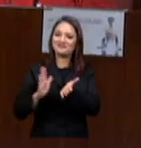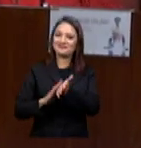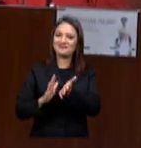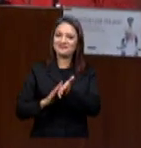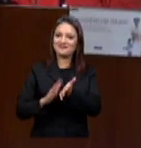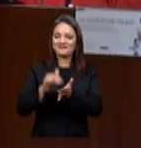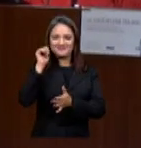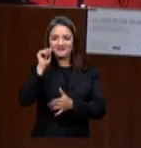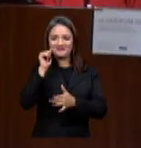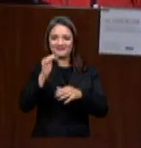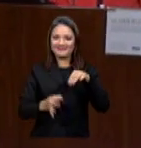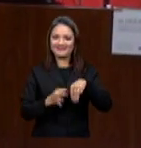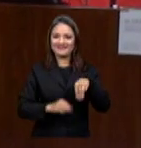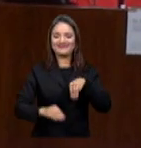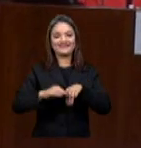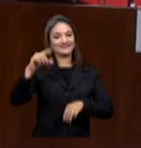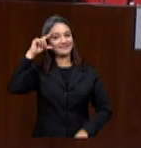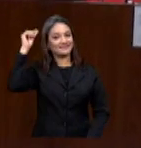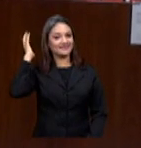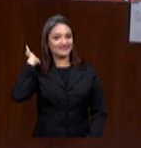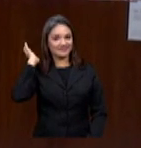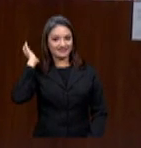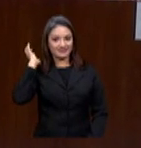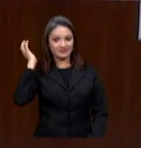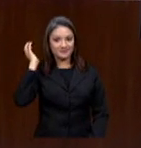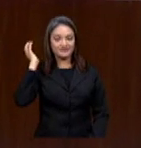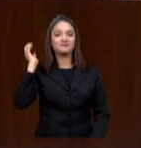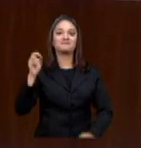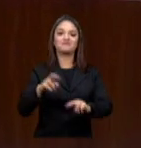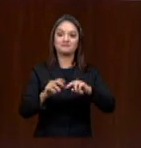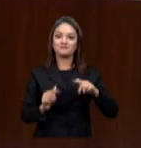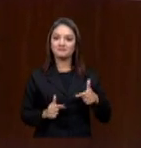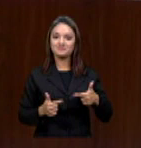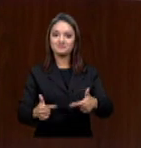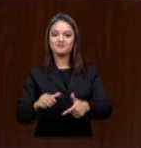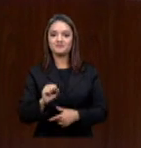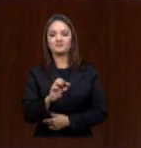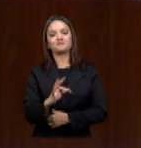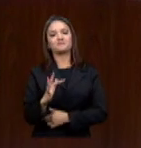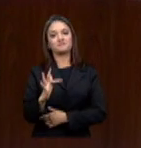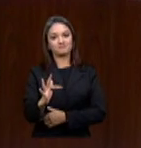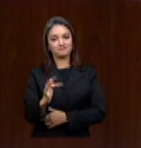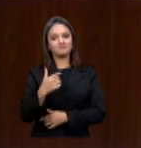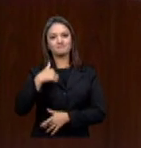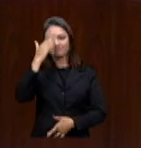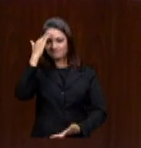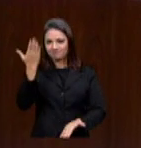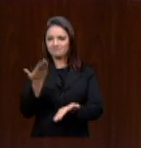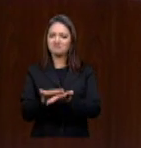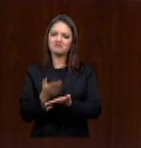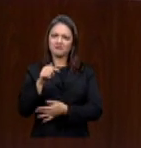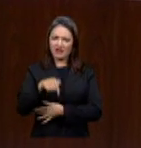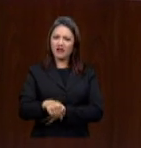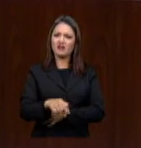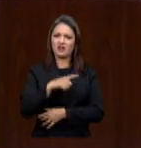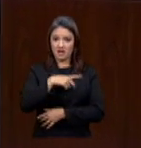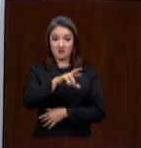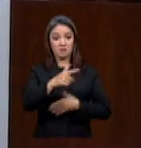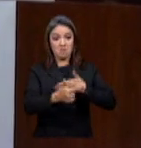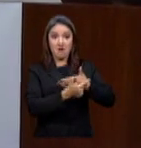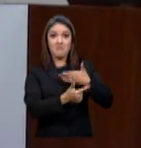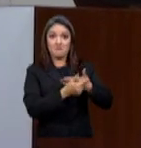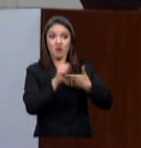esta iniciativa que parte do Supremo Tribunal Federal eu creio que essa casa tem um dever de dar exemplo